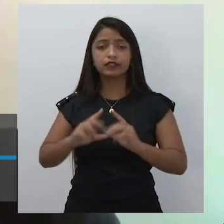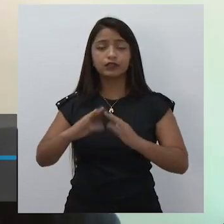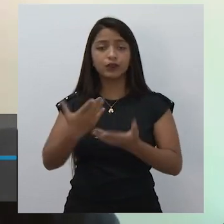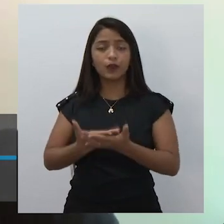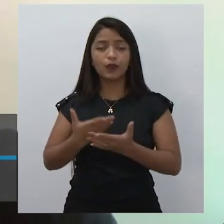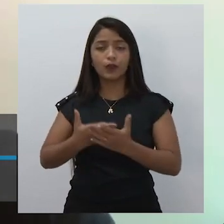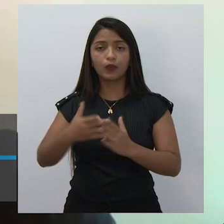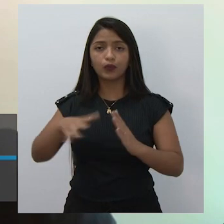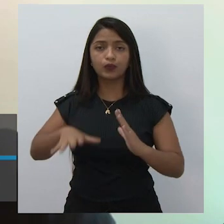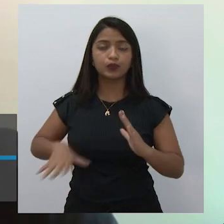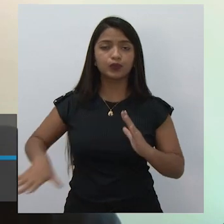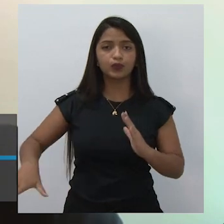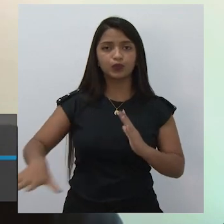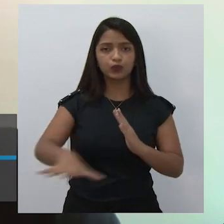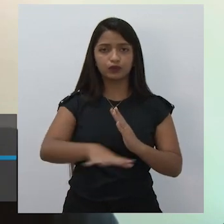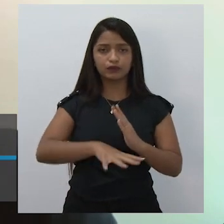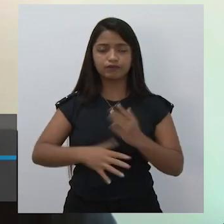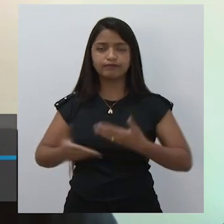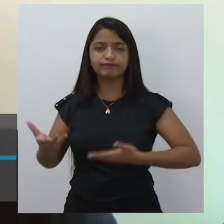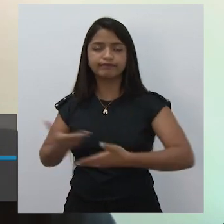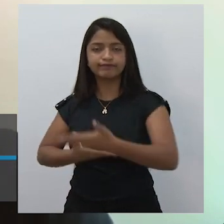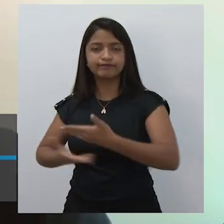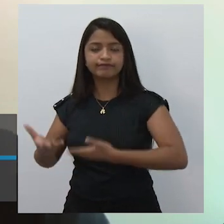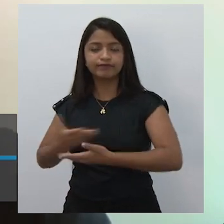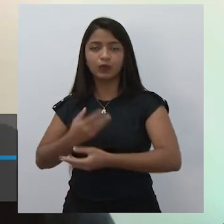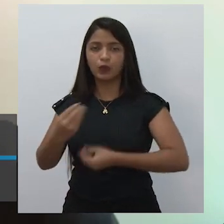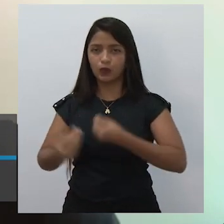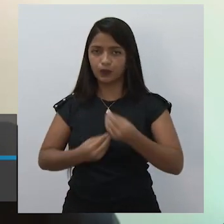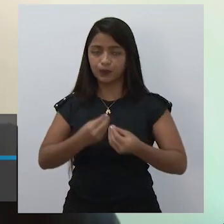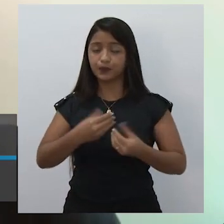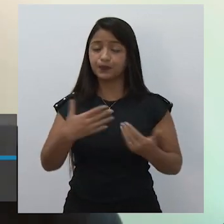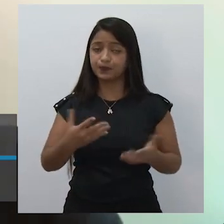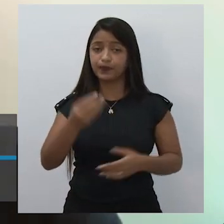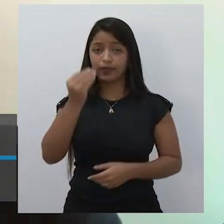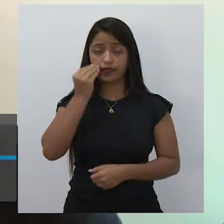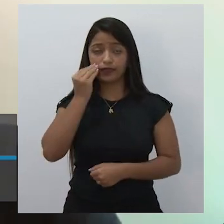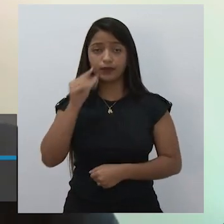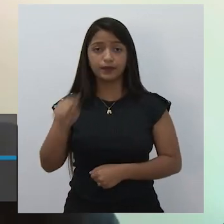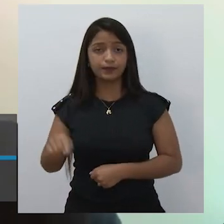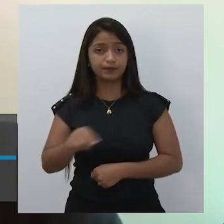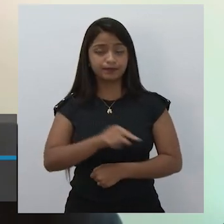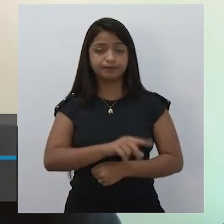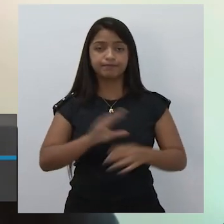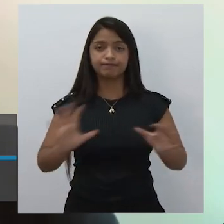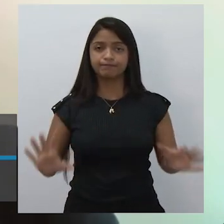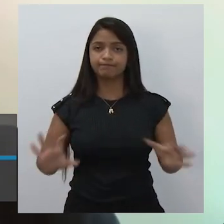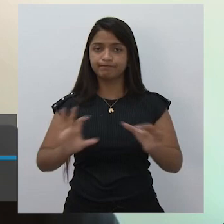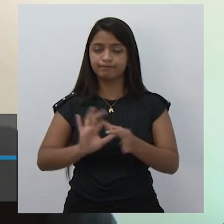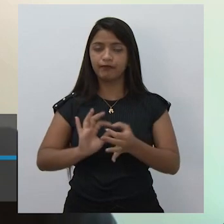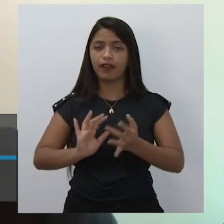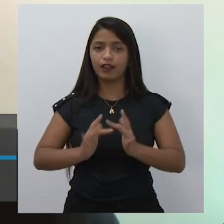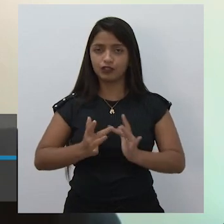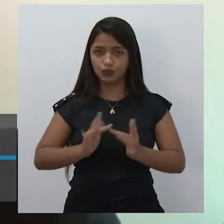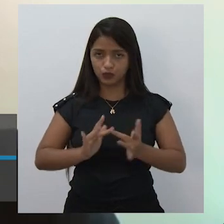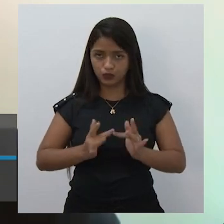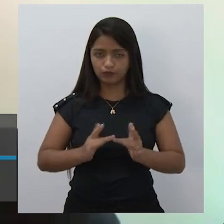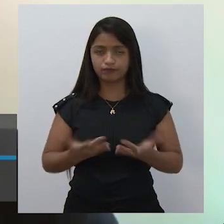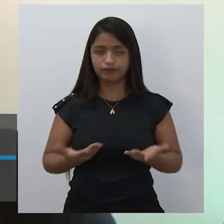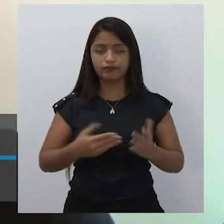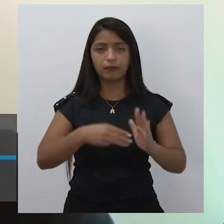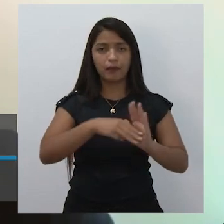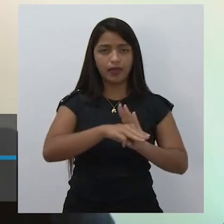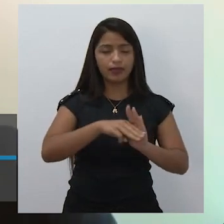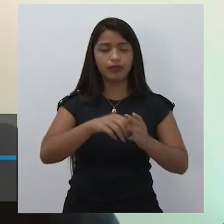né? Então, a gente tentou fazer essa articulação, levando-se em consideração, então, entre o método e o